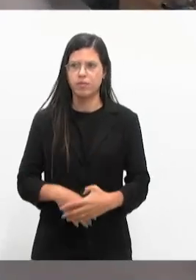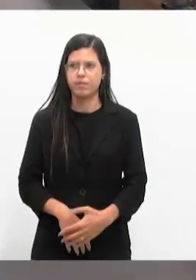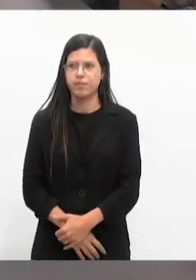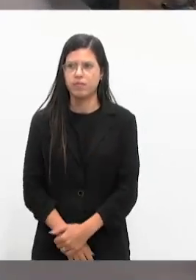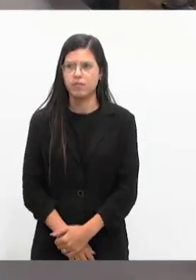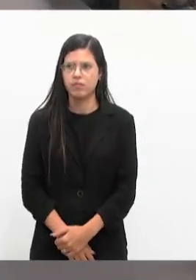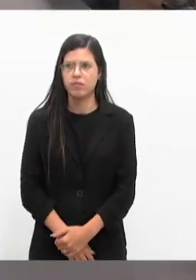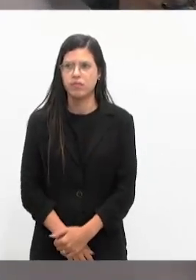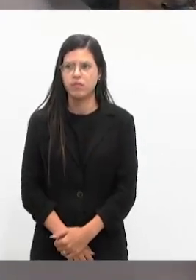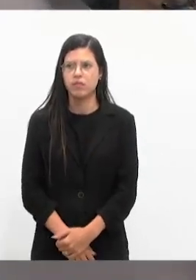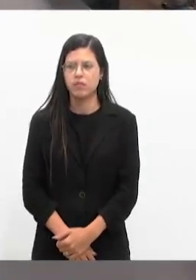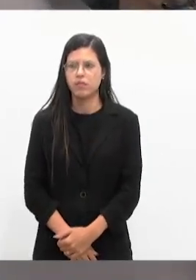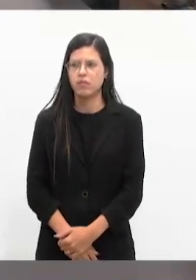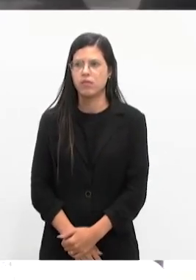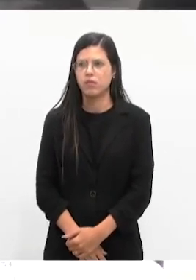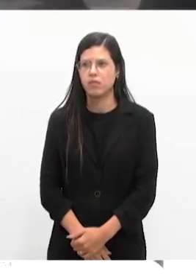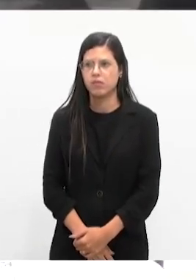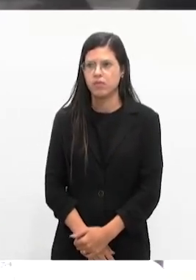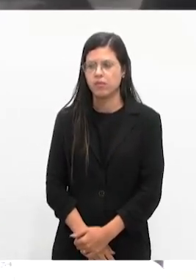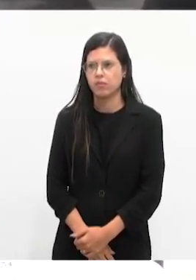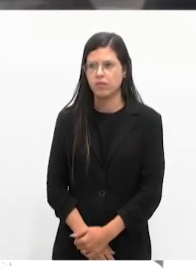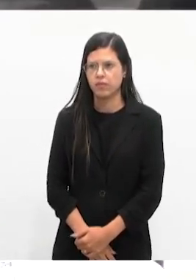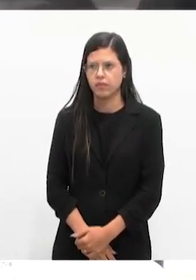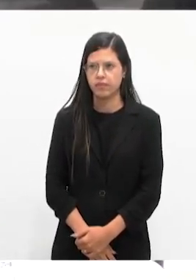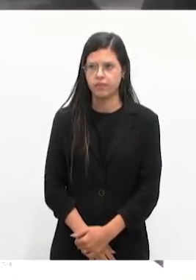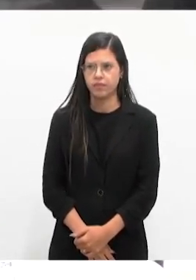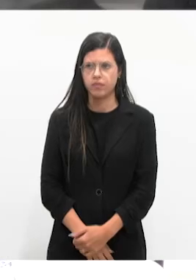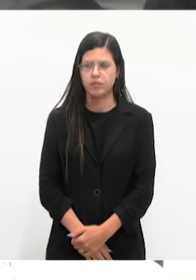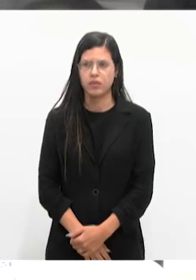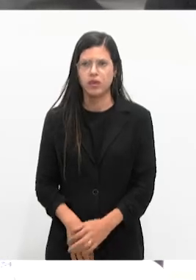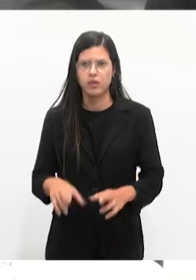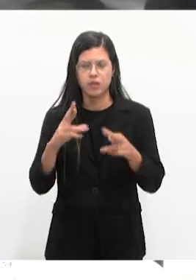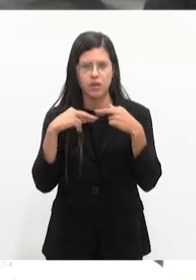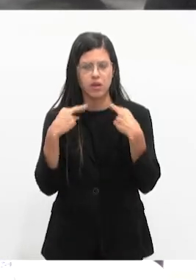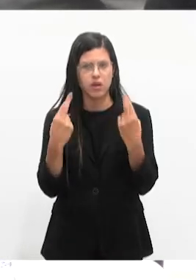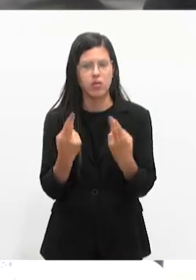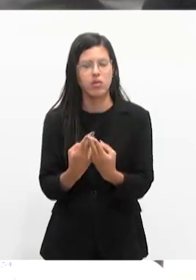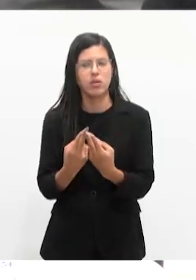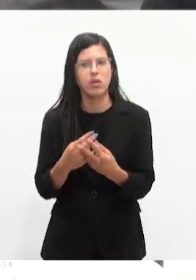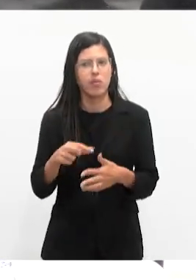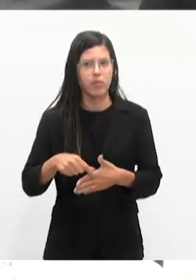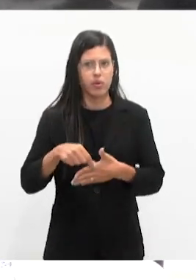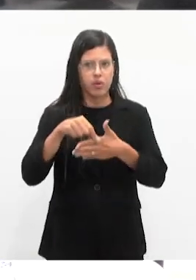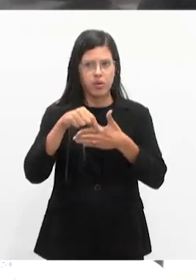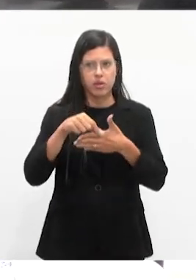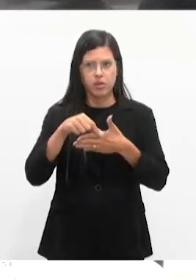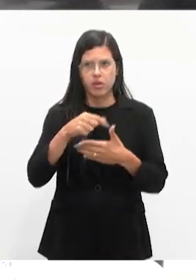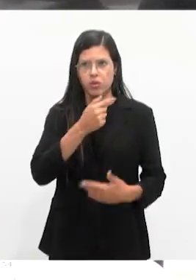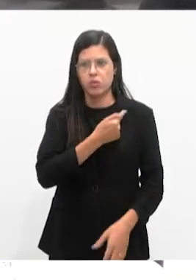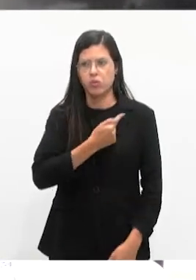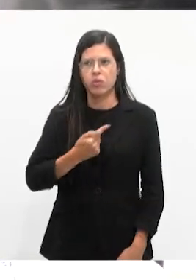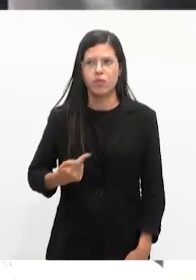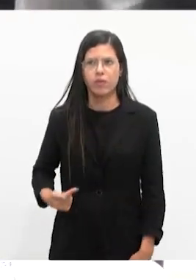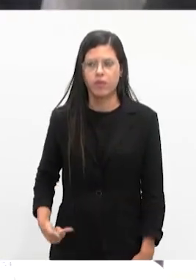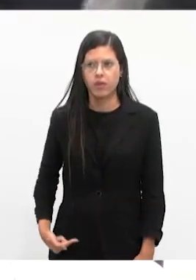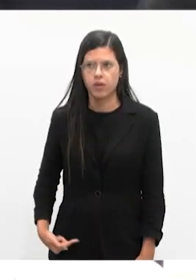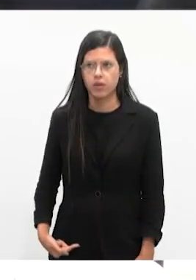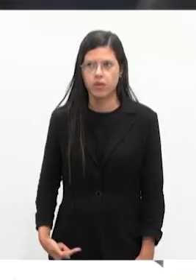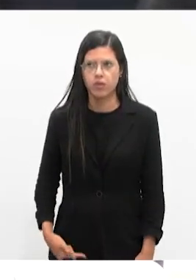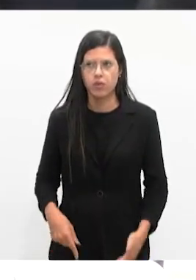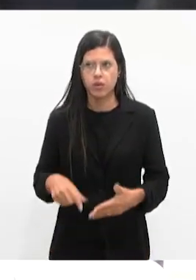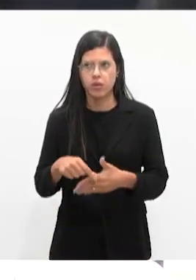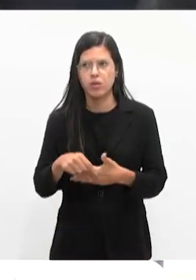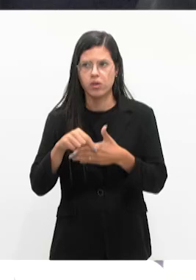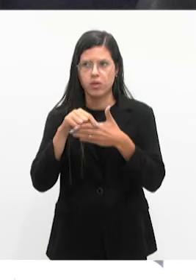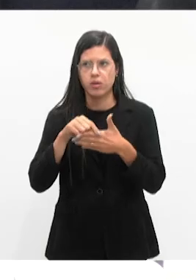nesta reunião, Mick, veja só, o líder de fato do governo e o líder também